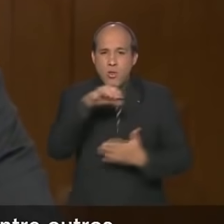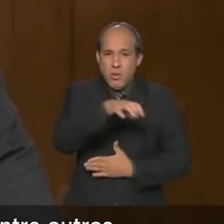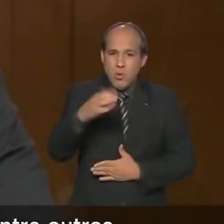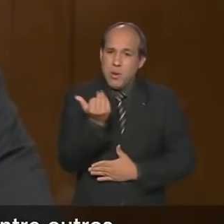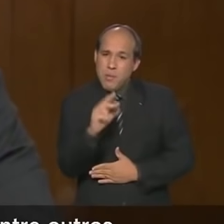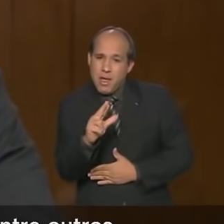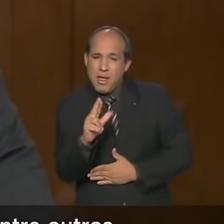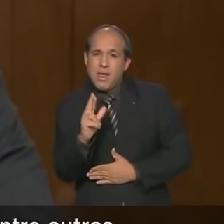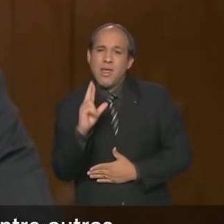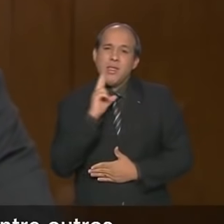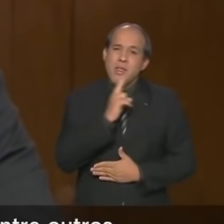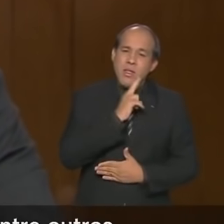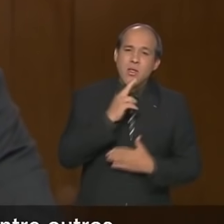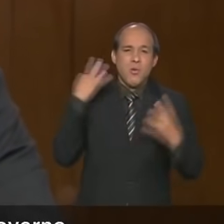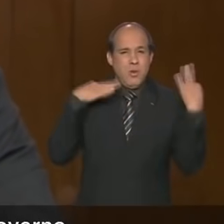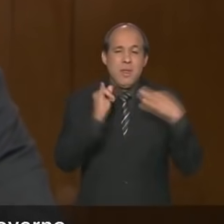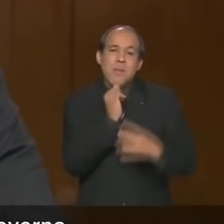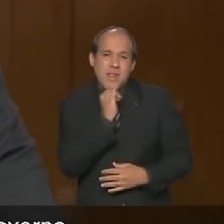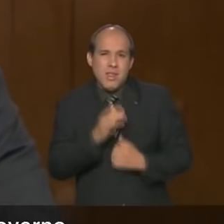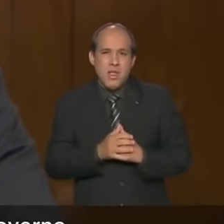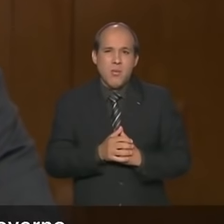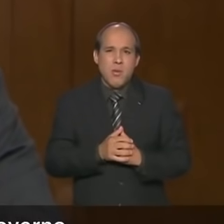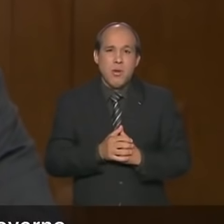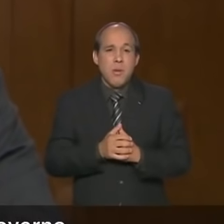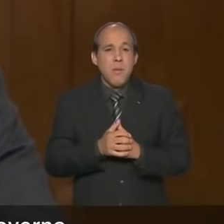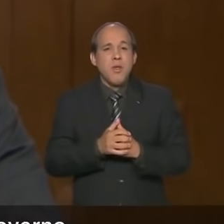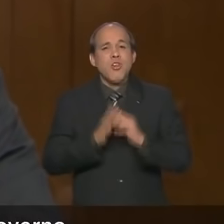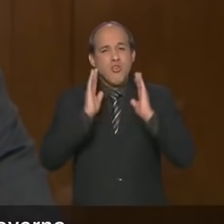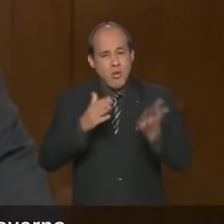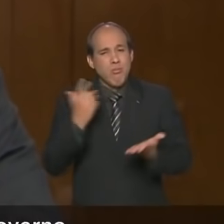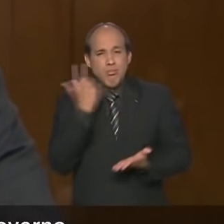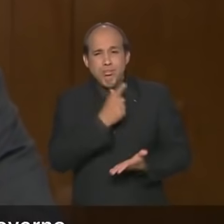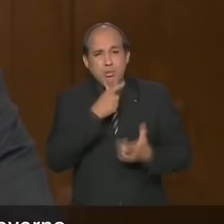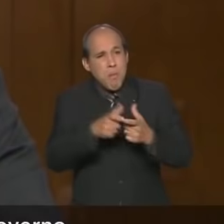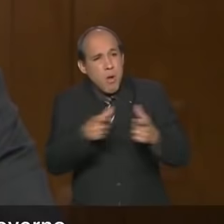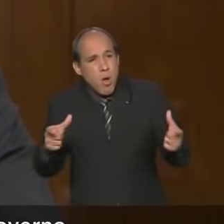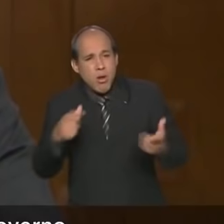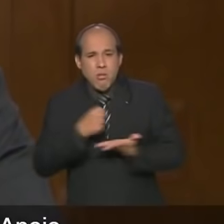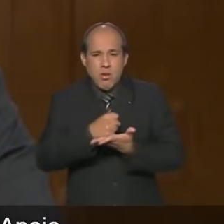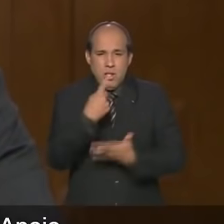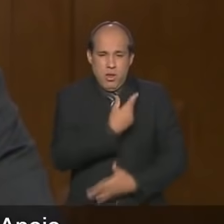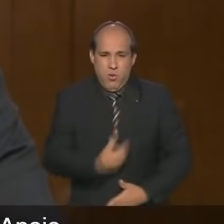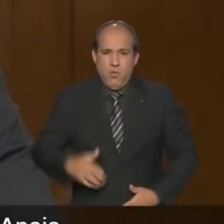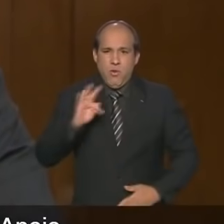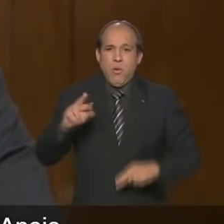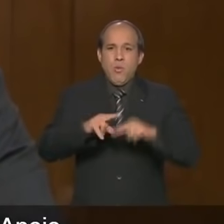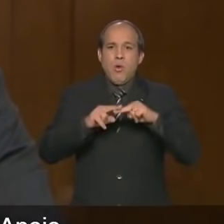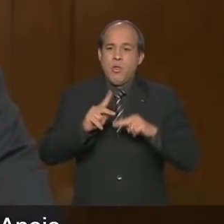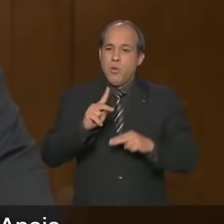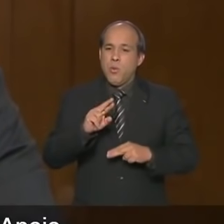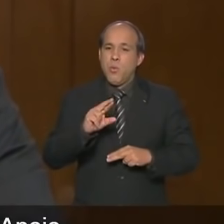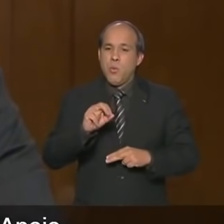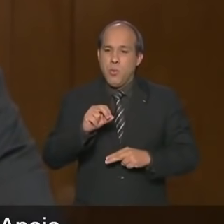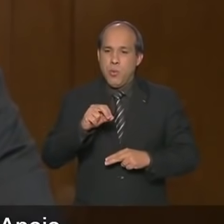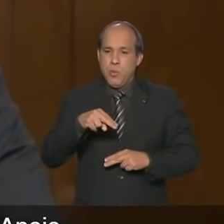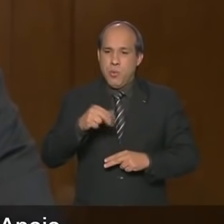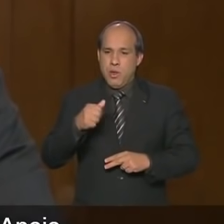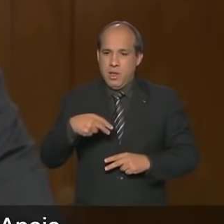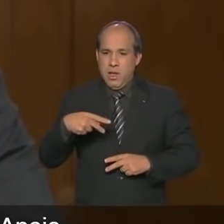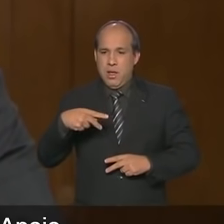restaurantes turismo entre outros e em grande parte foram socorridos pelo nosso governo por meio do Planalto